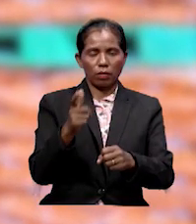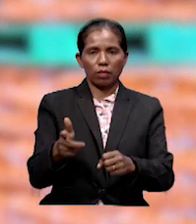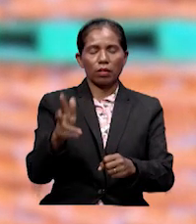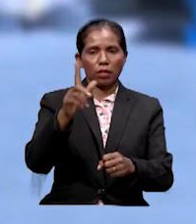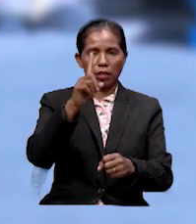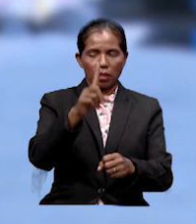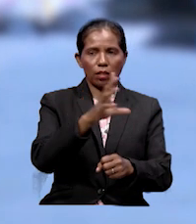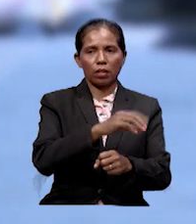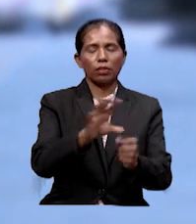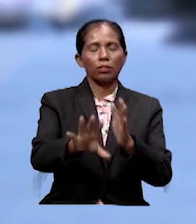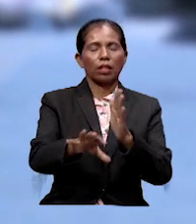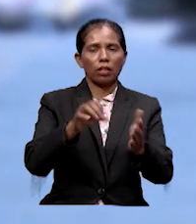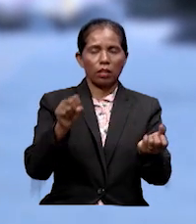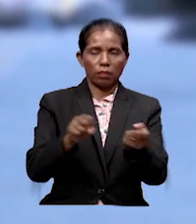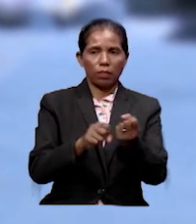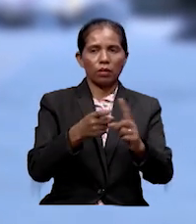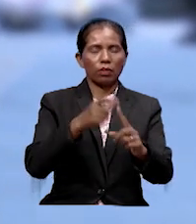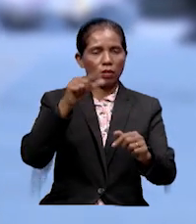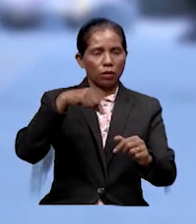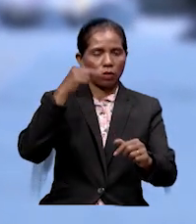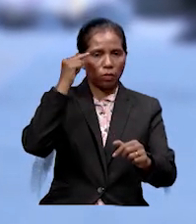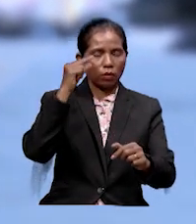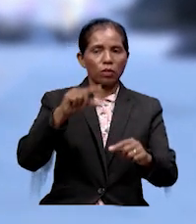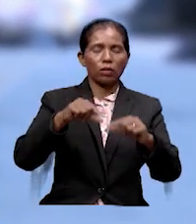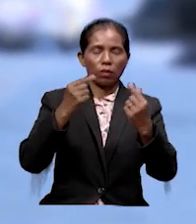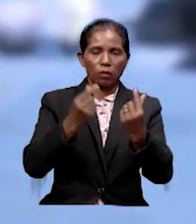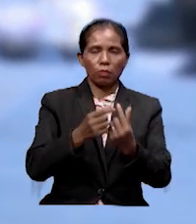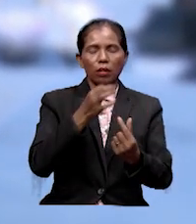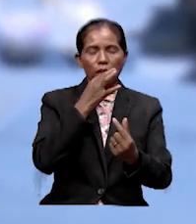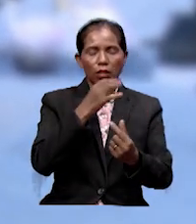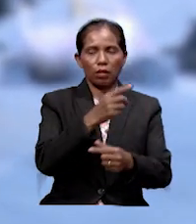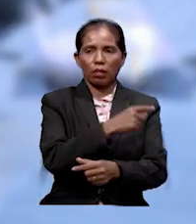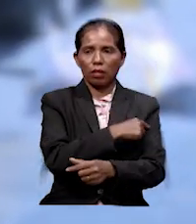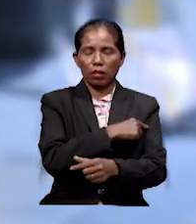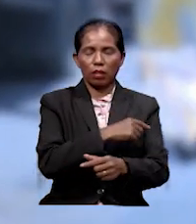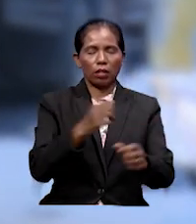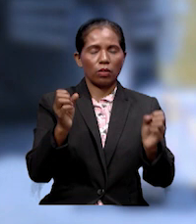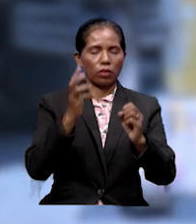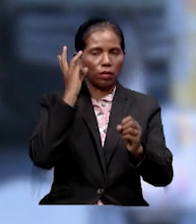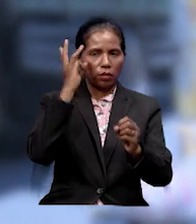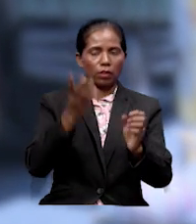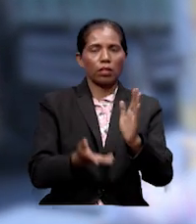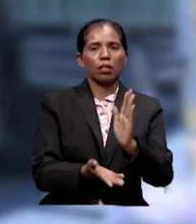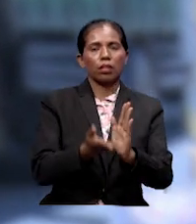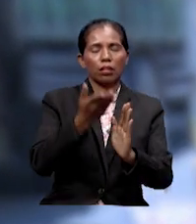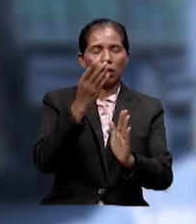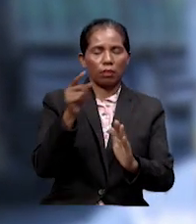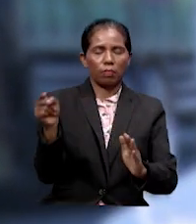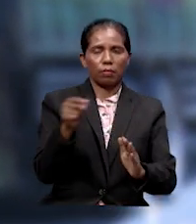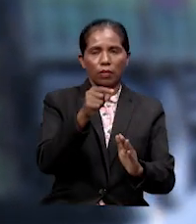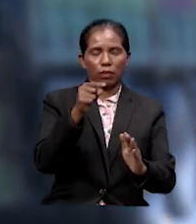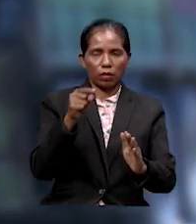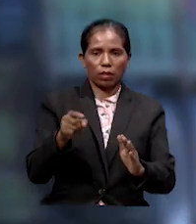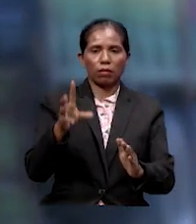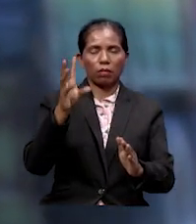ida retan contribuição husi grupo hahang no bebidas laos alcoólica nebe saiba por cento nem